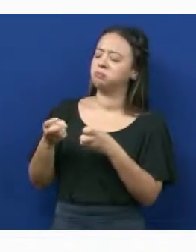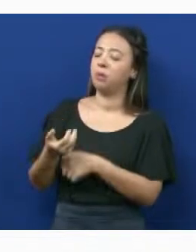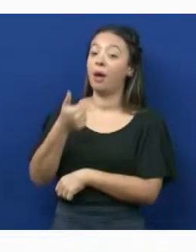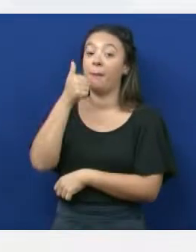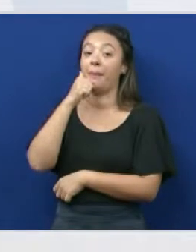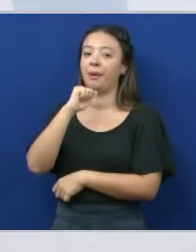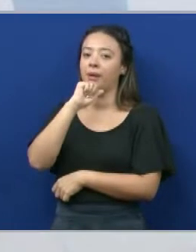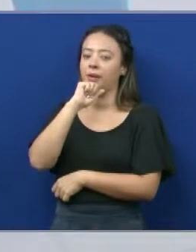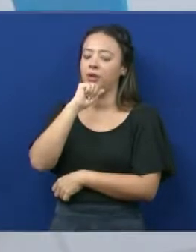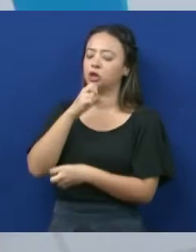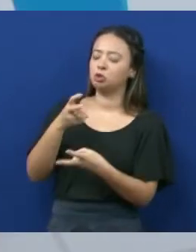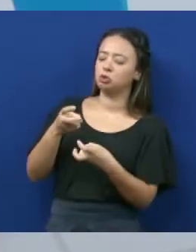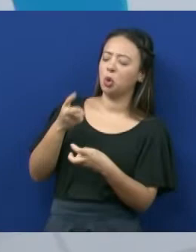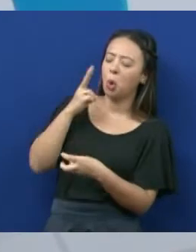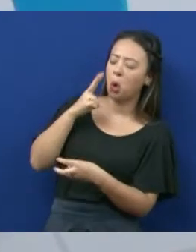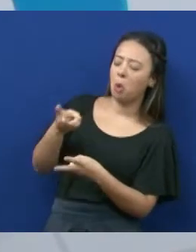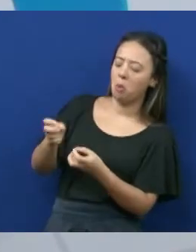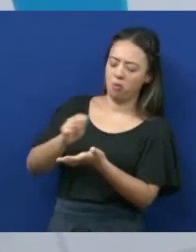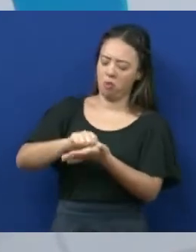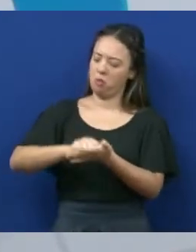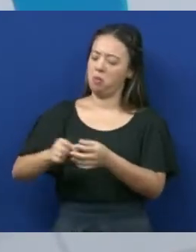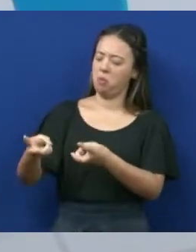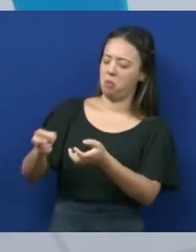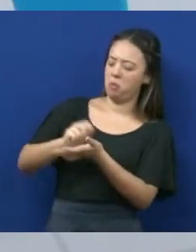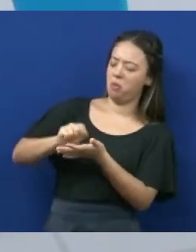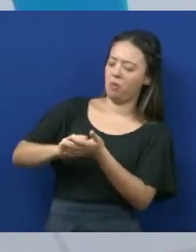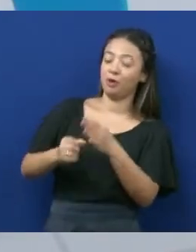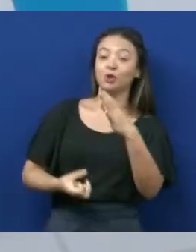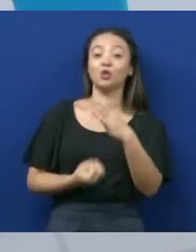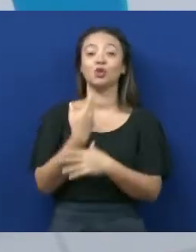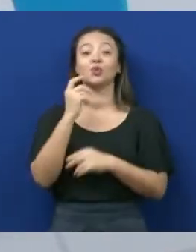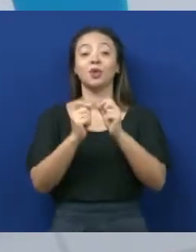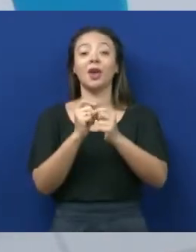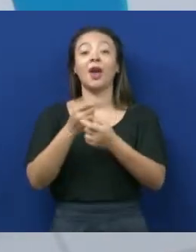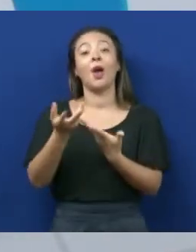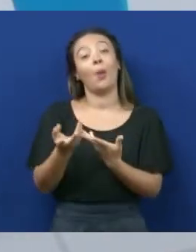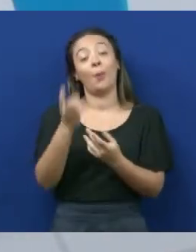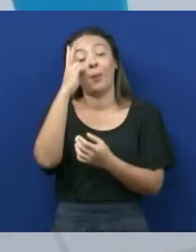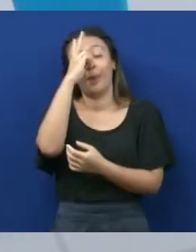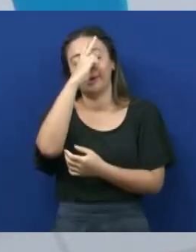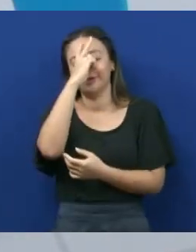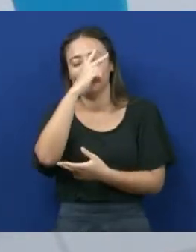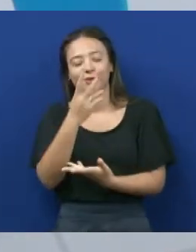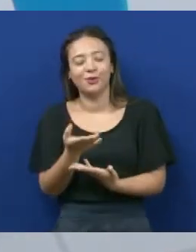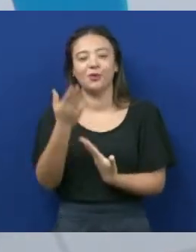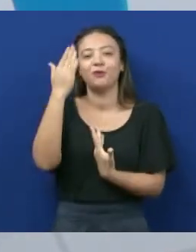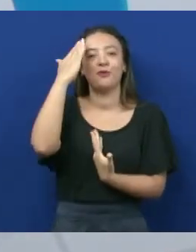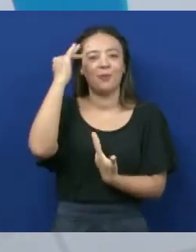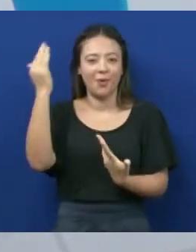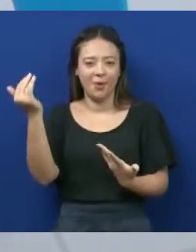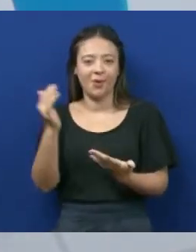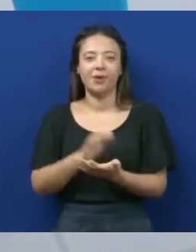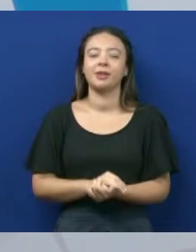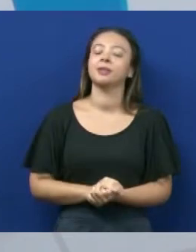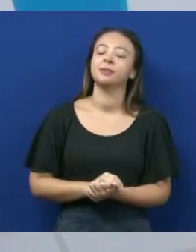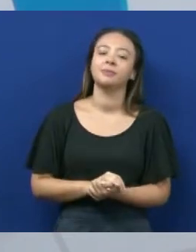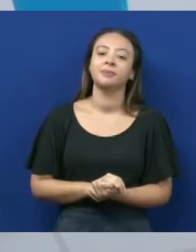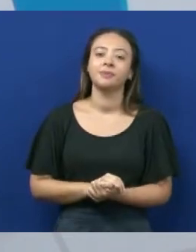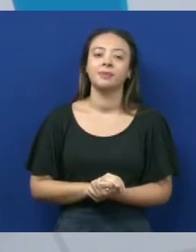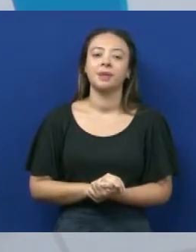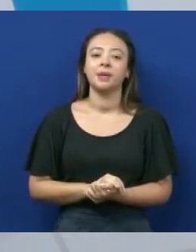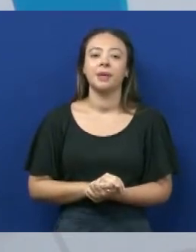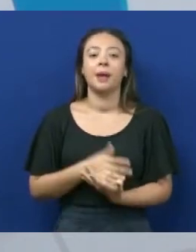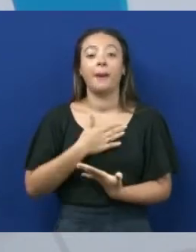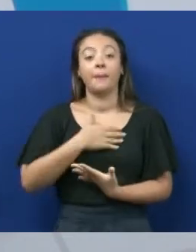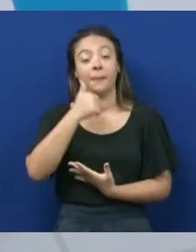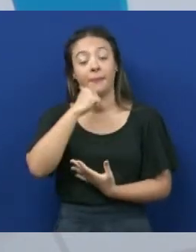da pessoa. Tanto é que hoje nós temos aí, né, o Paulo Gustavo fazendo o maior sucesso com essas peças, com seus filmes. Minha Mãe